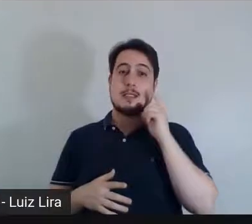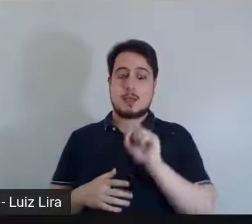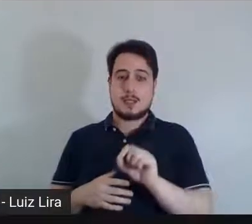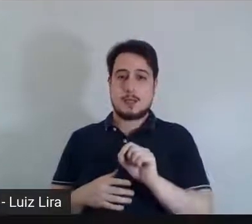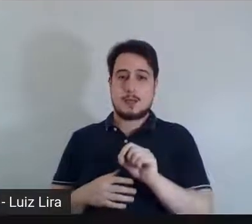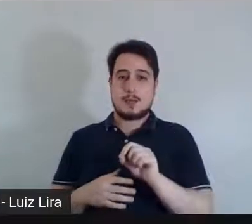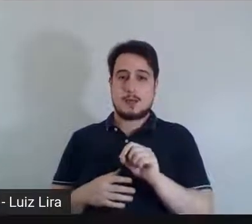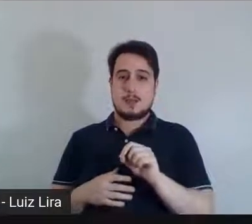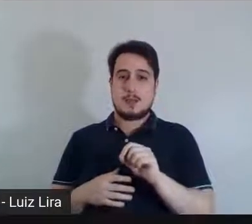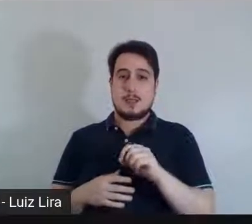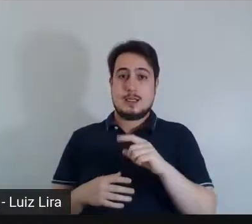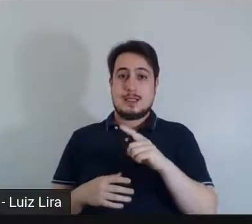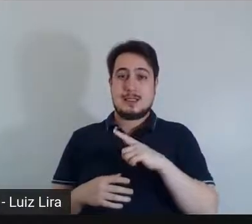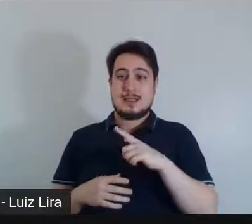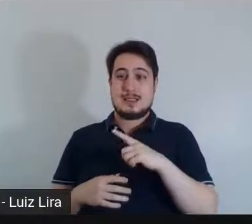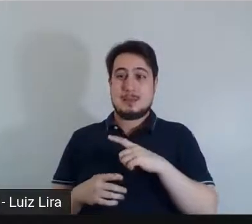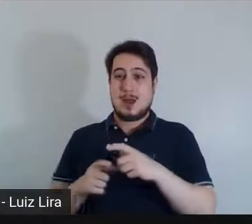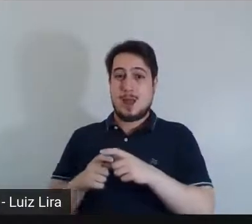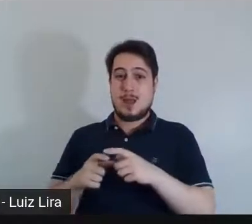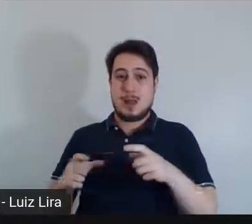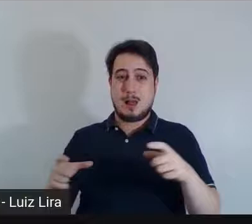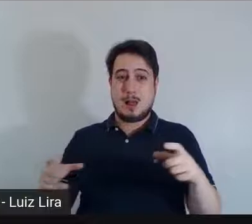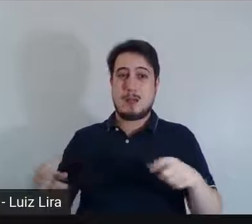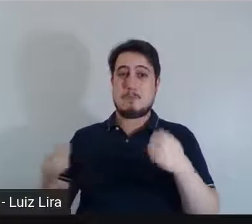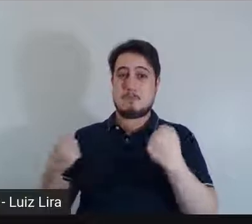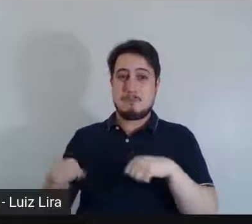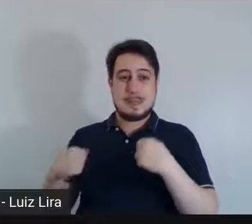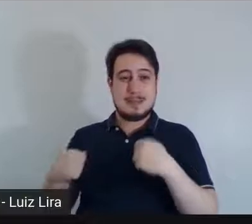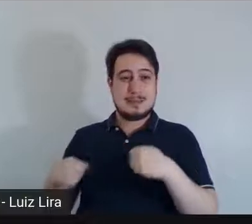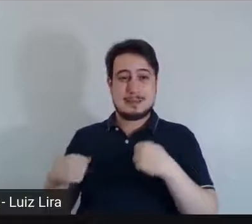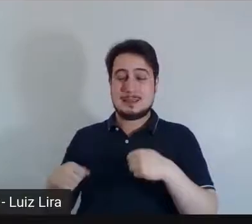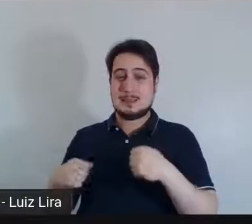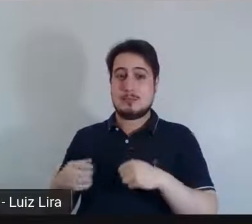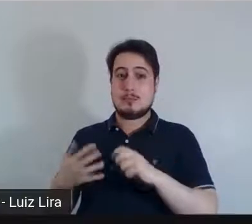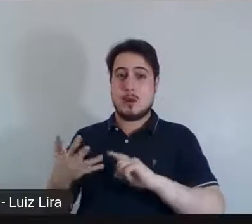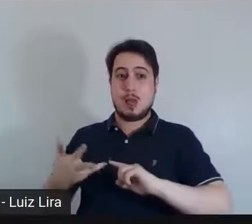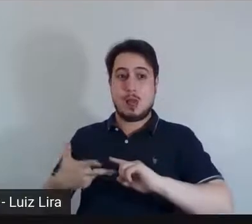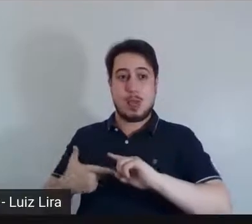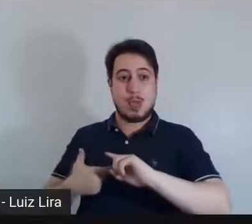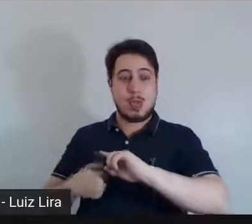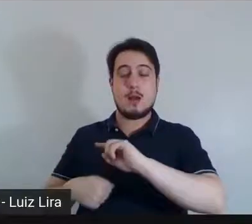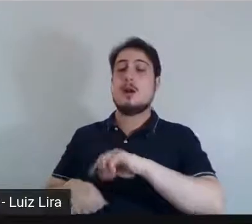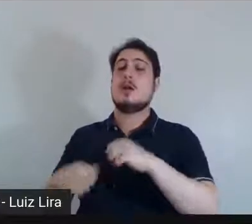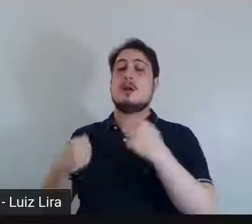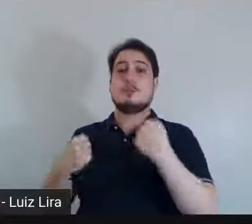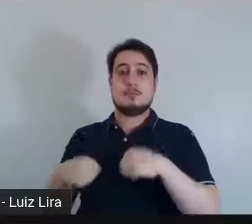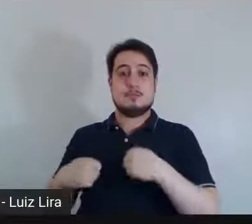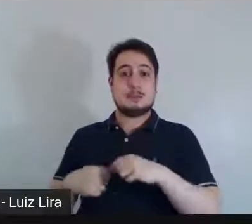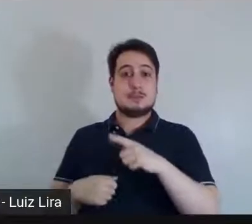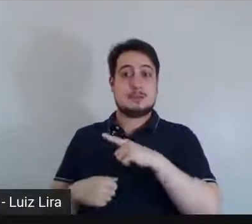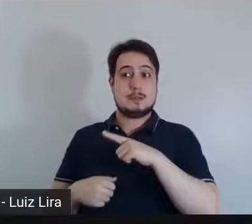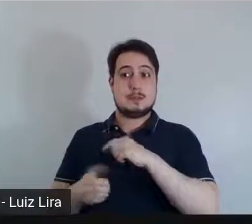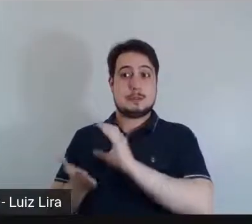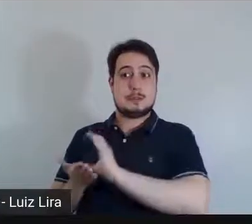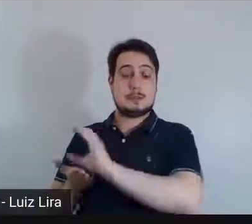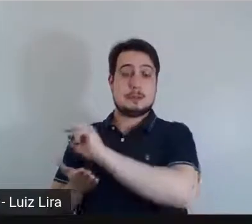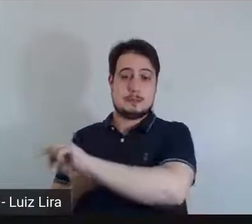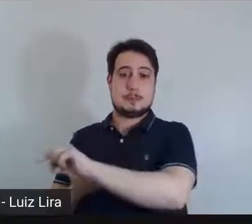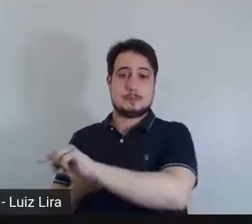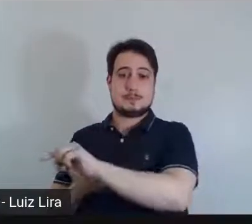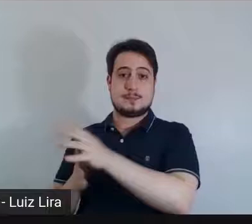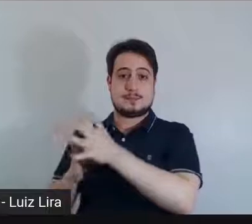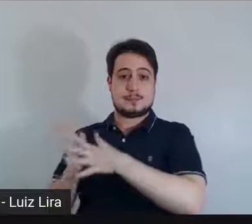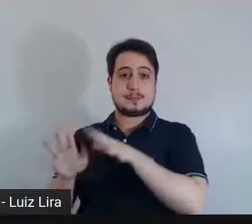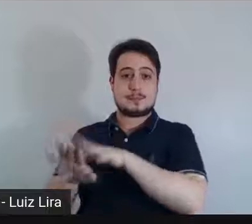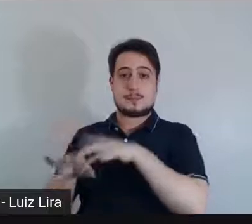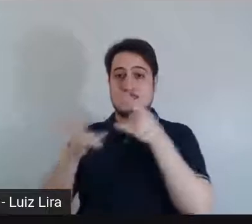eu tenho uma demanda muito grande lá, o Hospital do Rio de Janeiro vai desabastecer. Eu tenho que atender lá. Ó, tá em